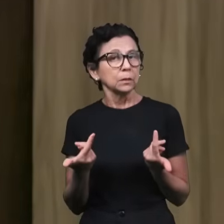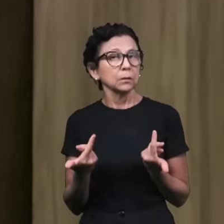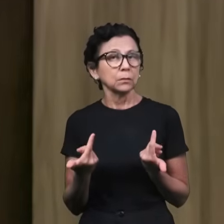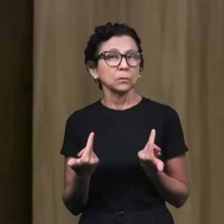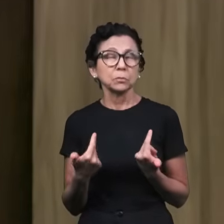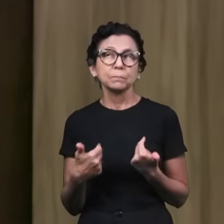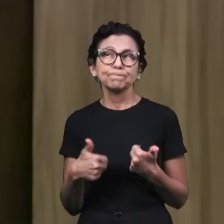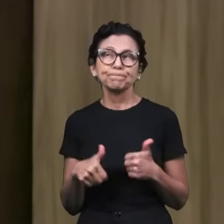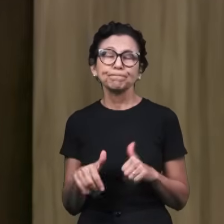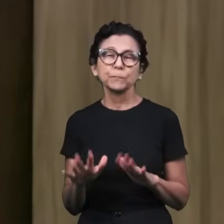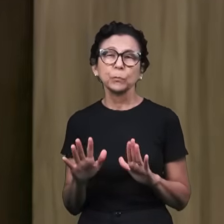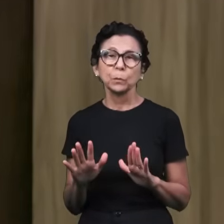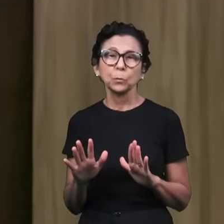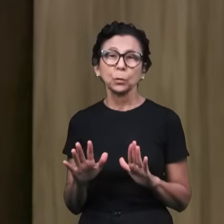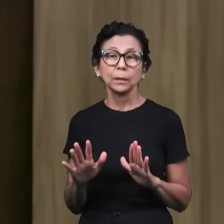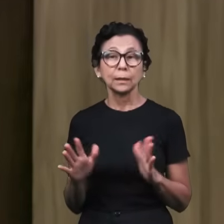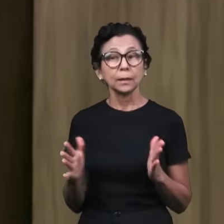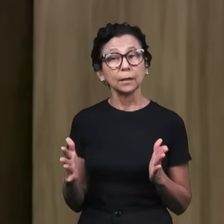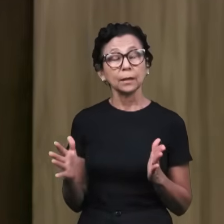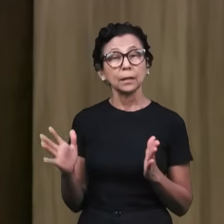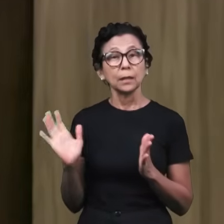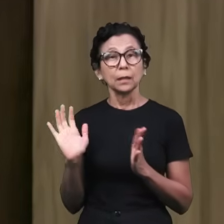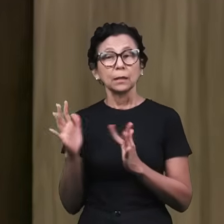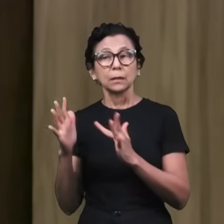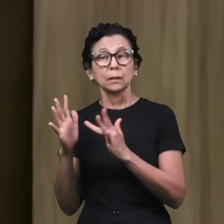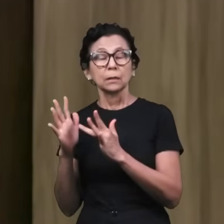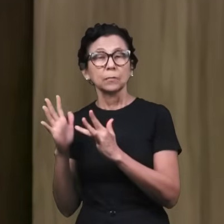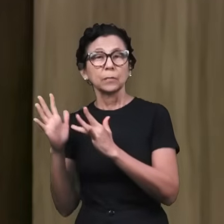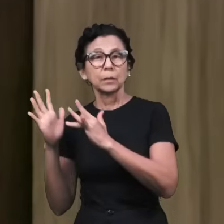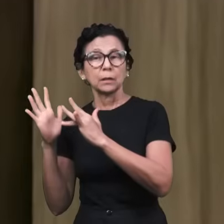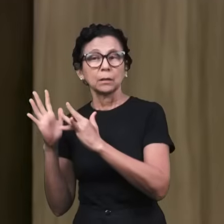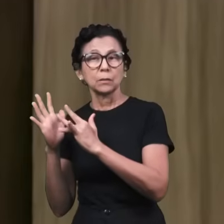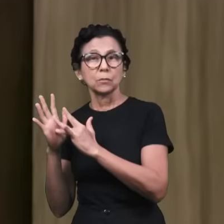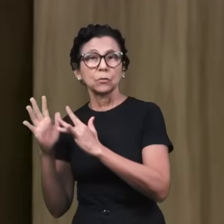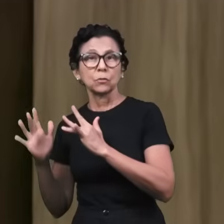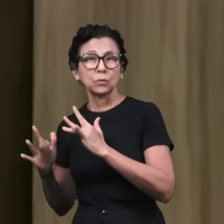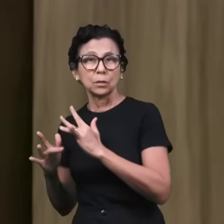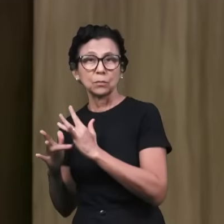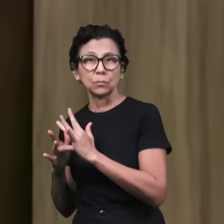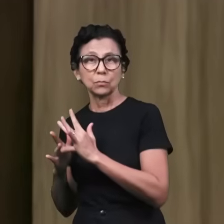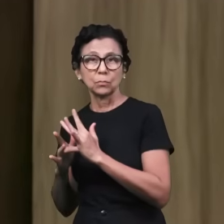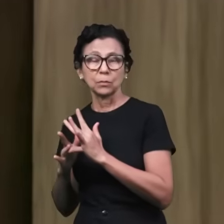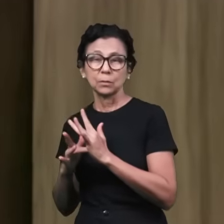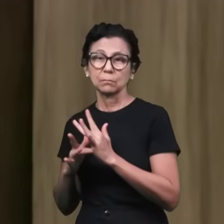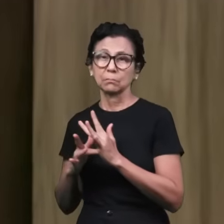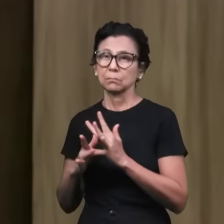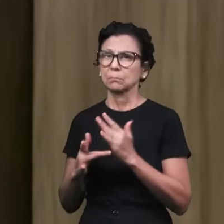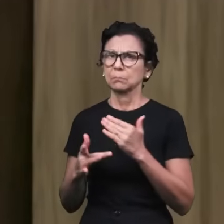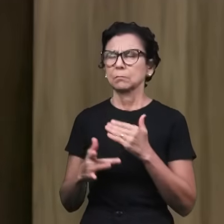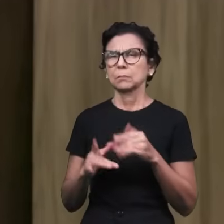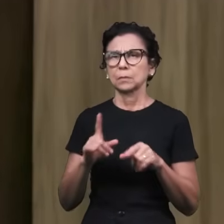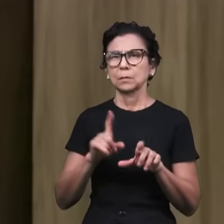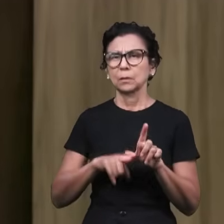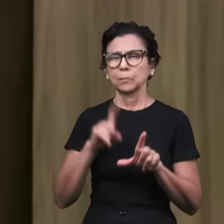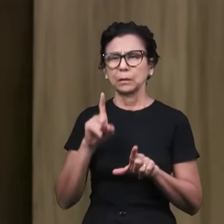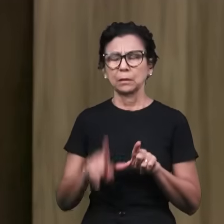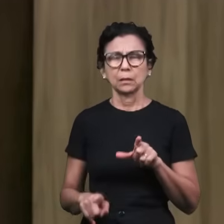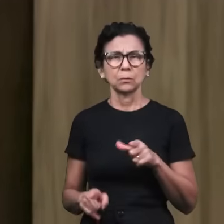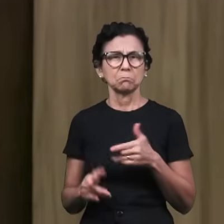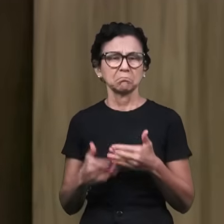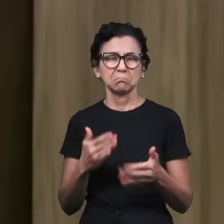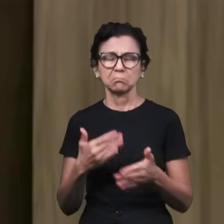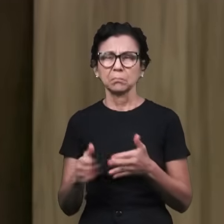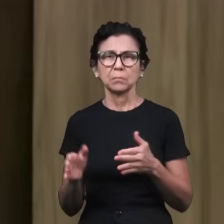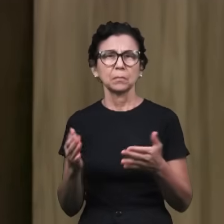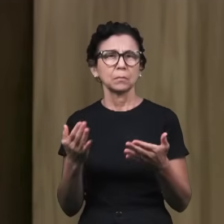encontrar Jesus em qualquer circunstância é sempre uma bênção. E dentro do livro do Apocalipse ali é algo